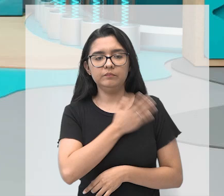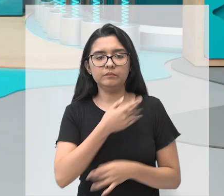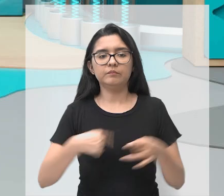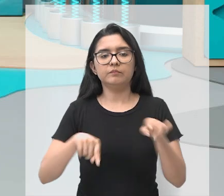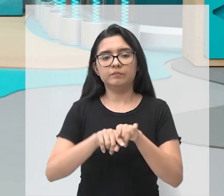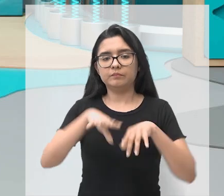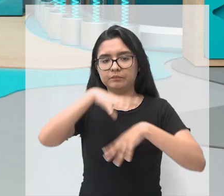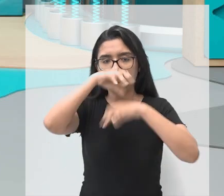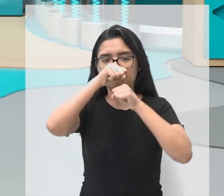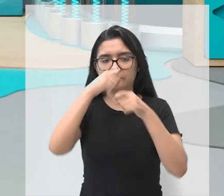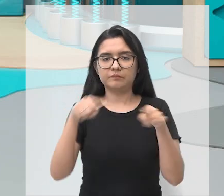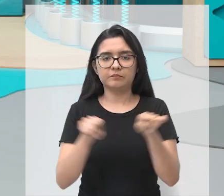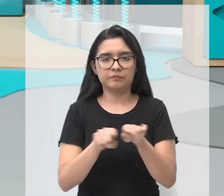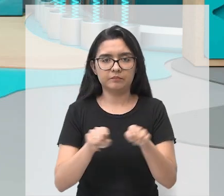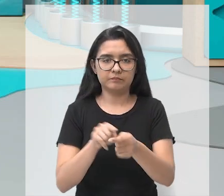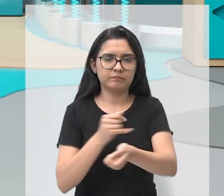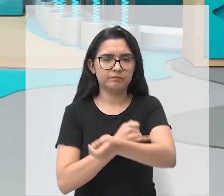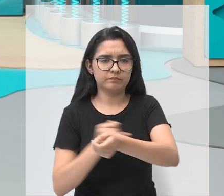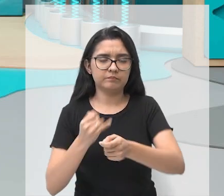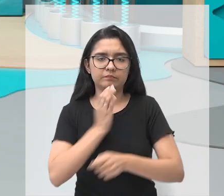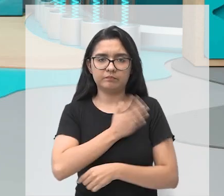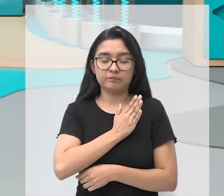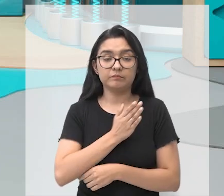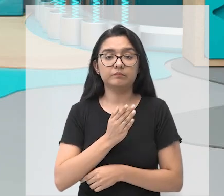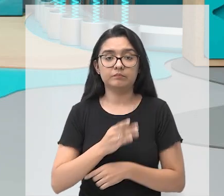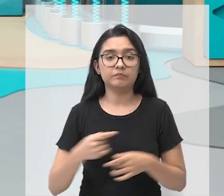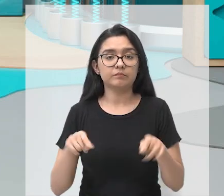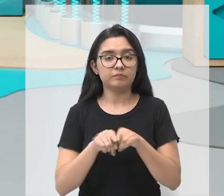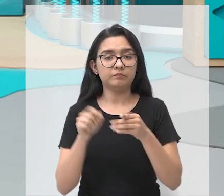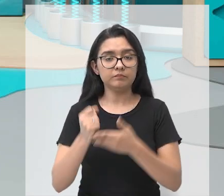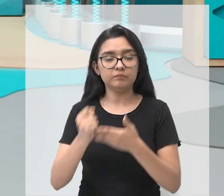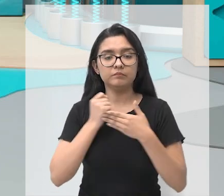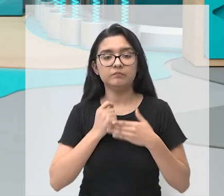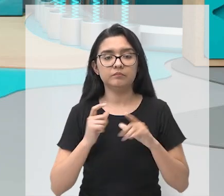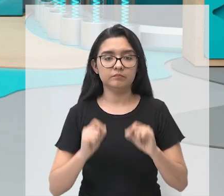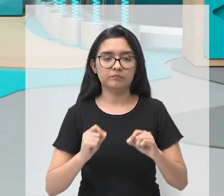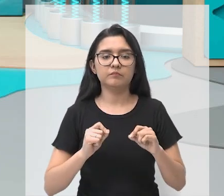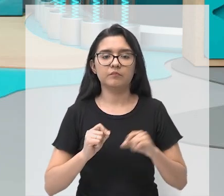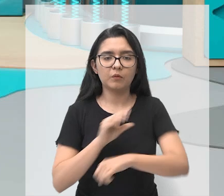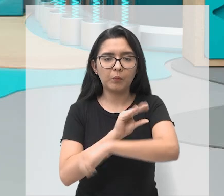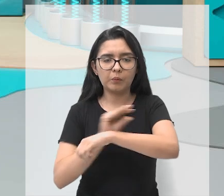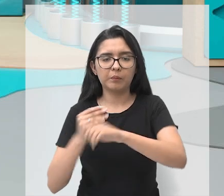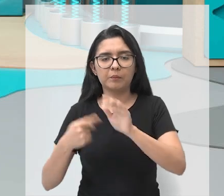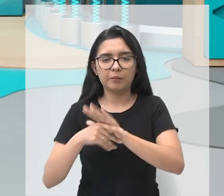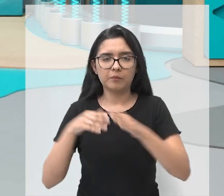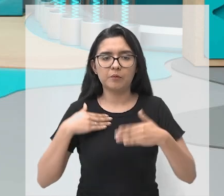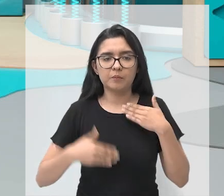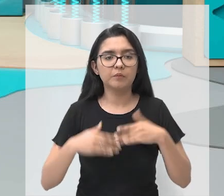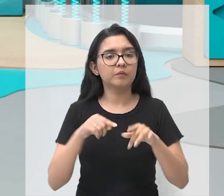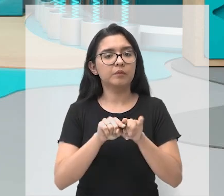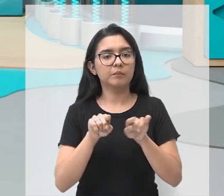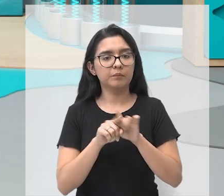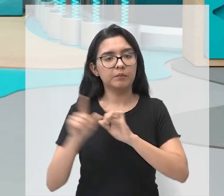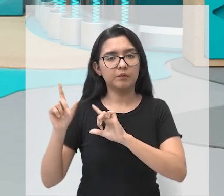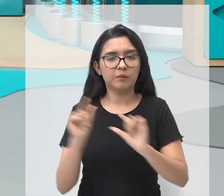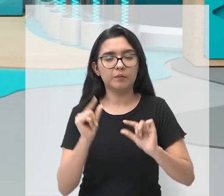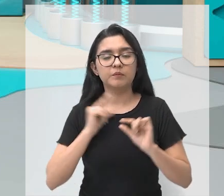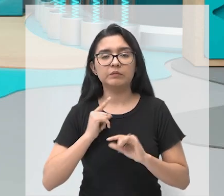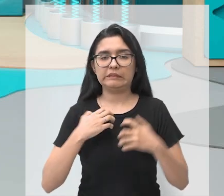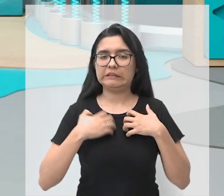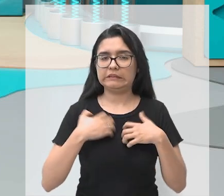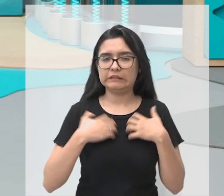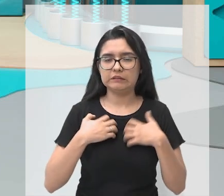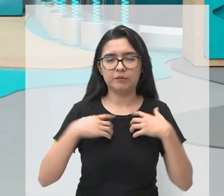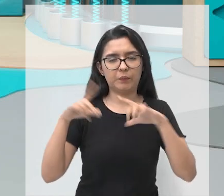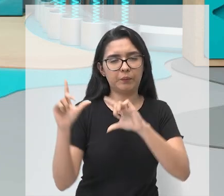cardíaco, respiratório e vascular. Ele vai ajudar também a eliminar as gorduras localizadas, vai auxiliar também na redução do estresse,